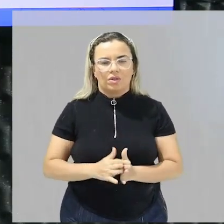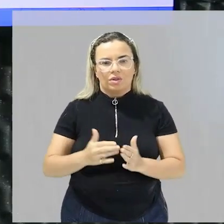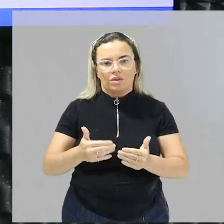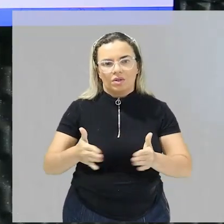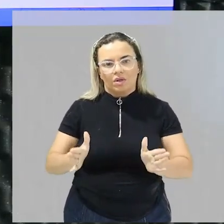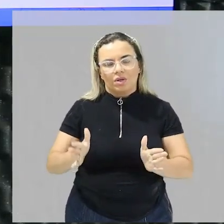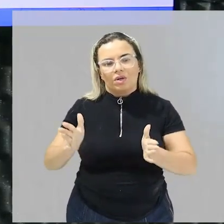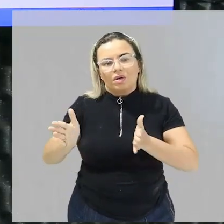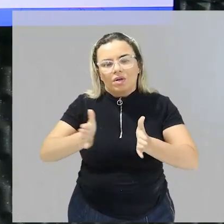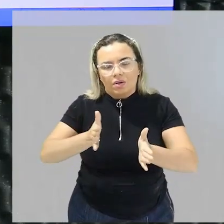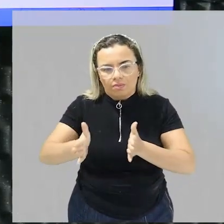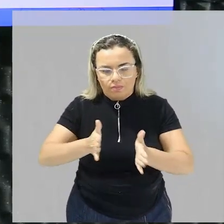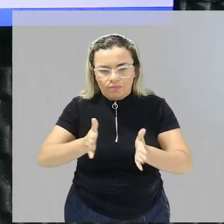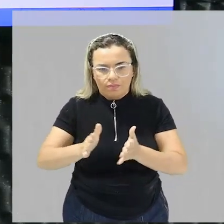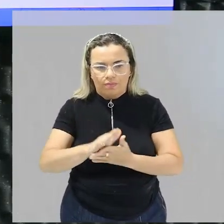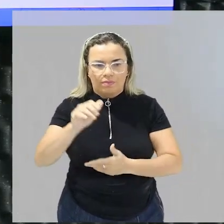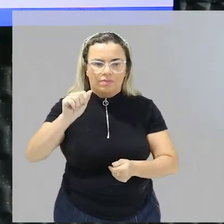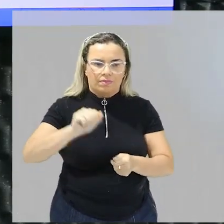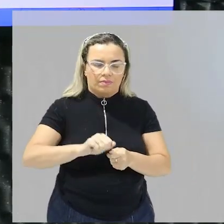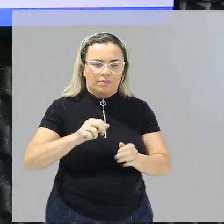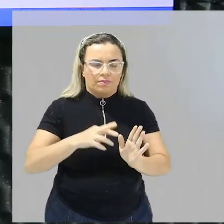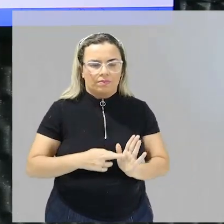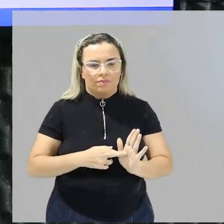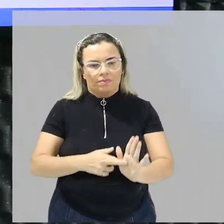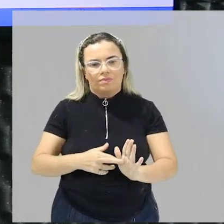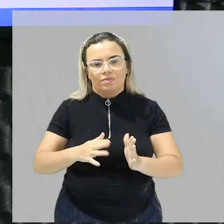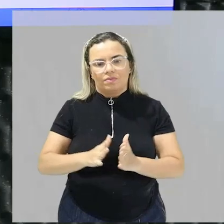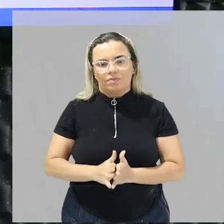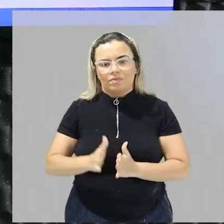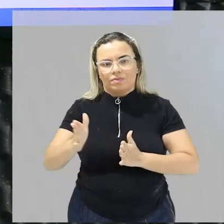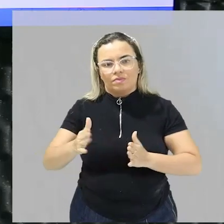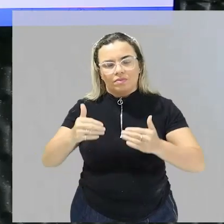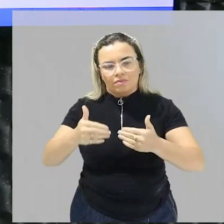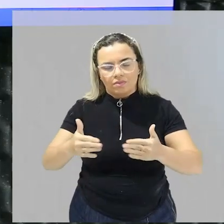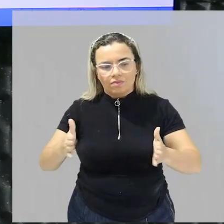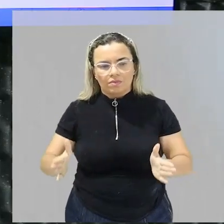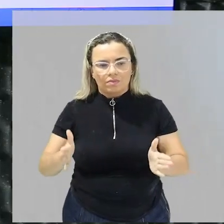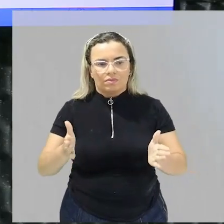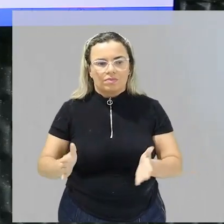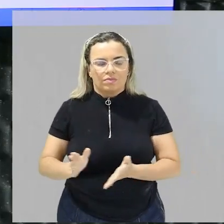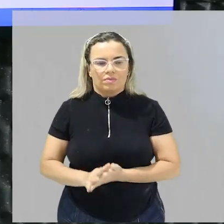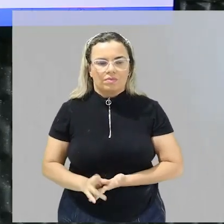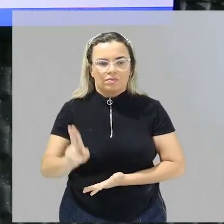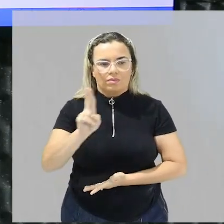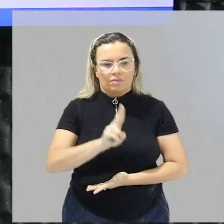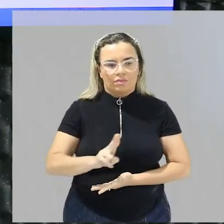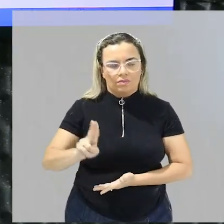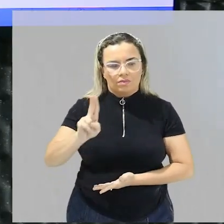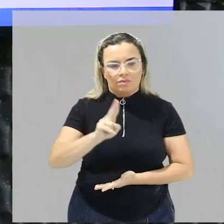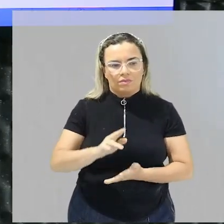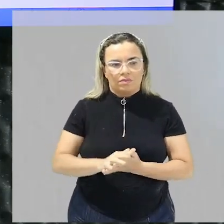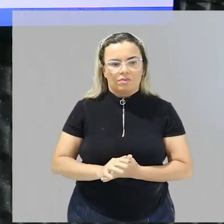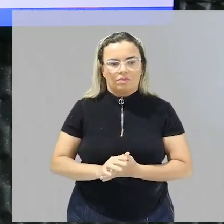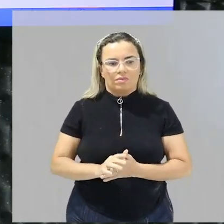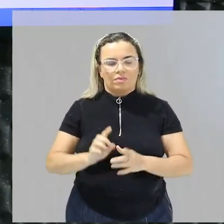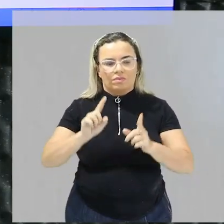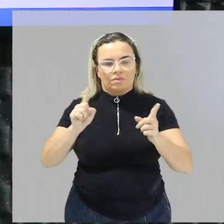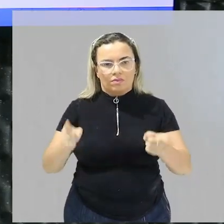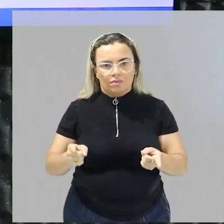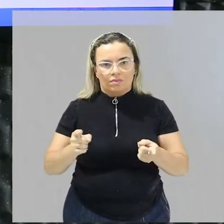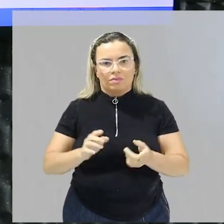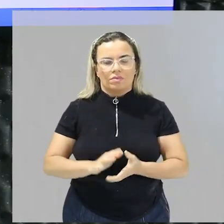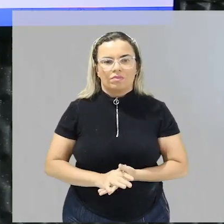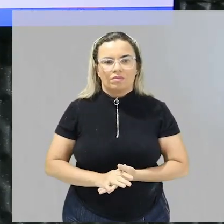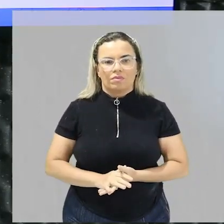Outra maneira de fazer a representação do intervalo aberto é colocar parênteses, tá? Então, fica